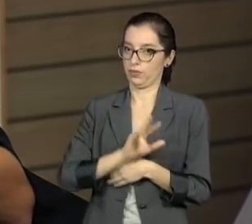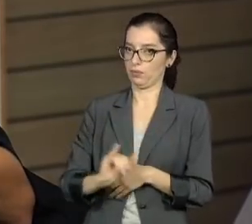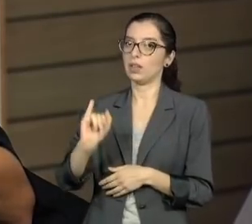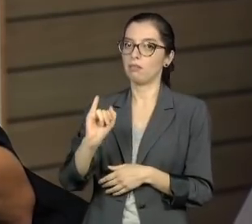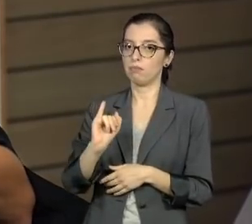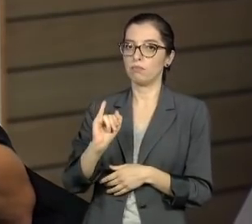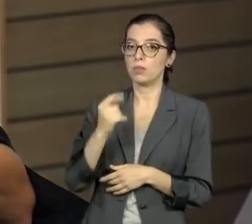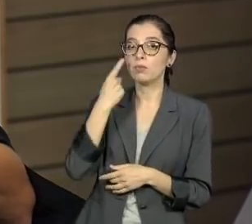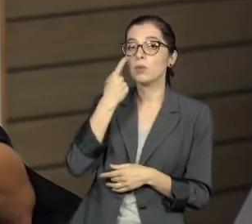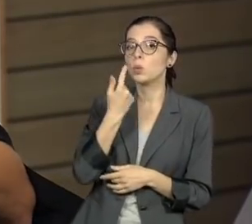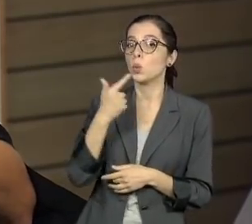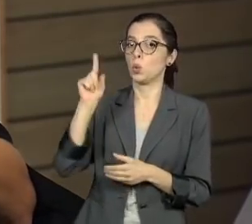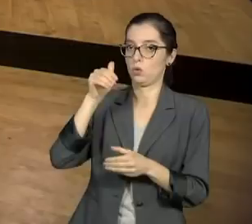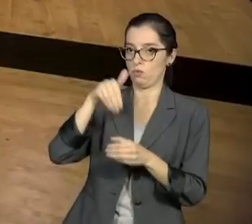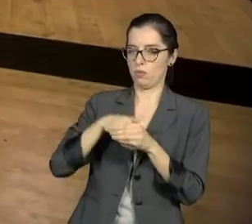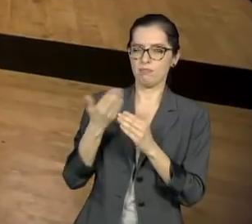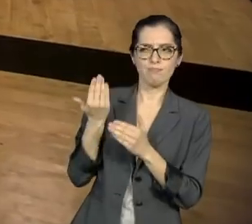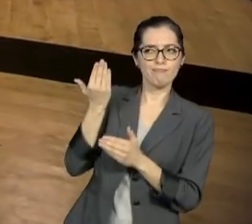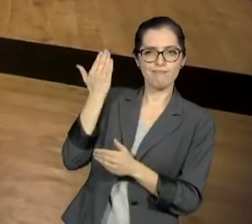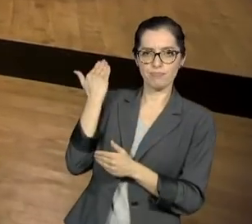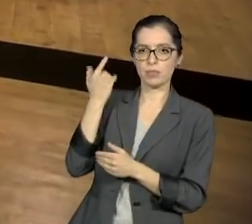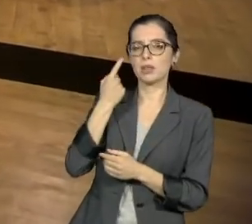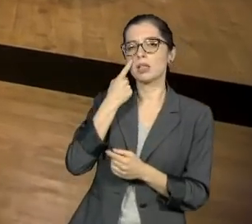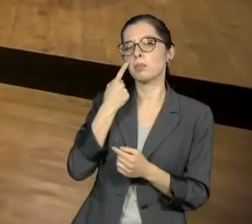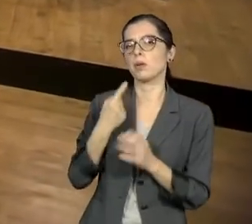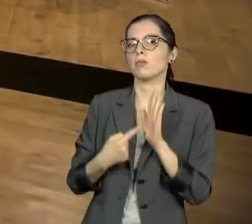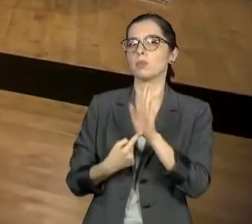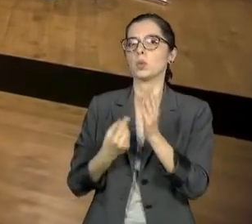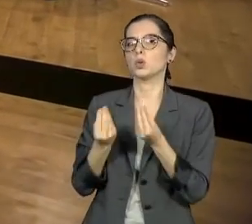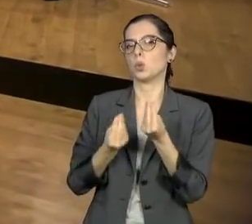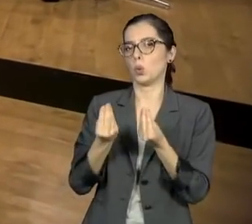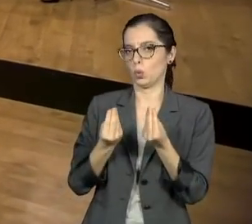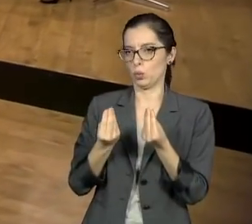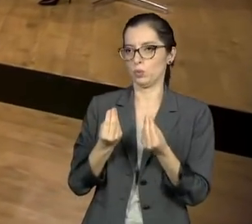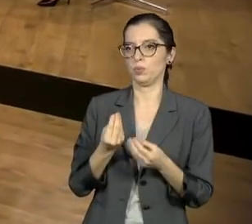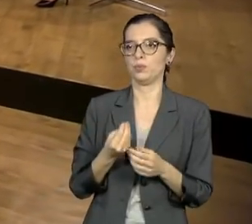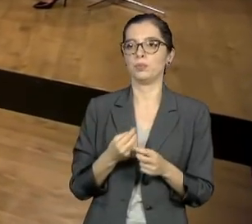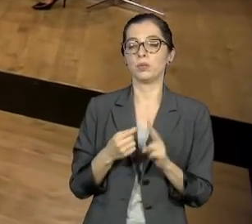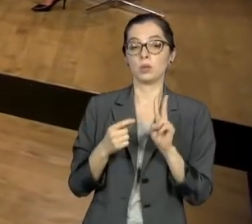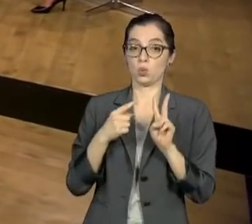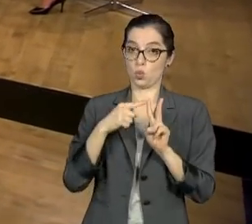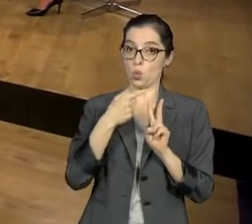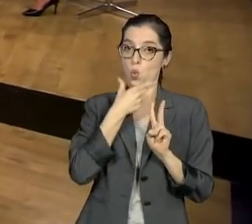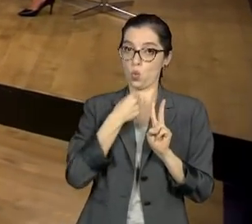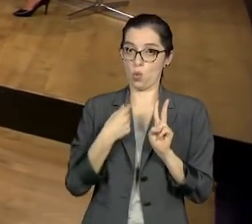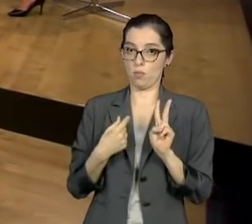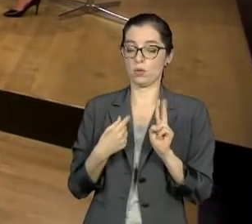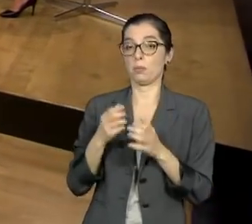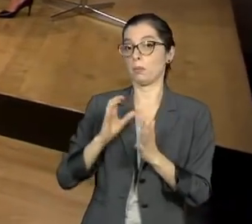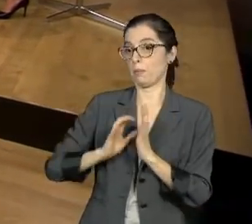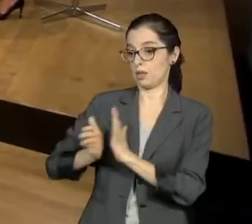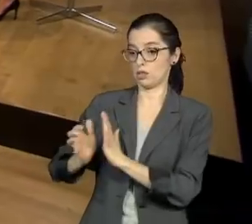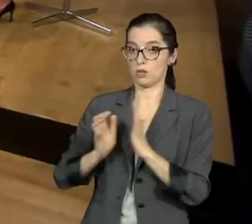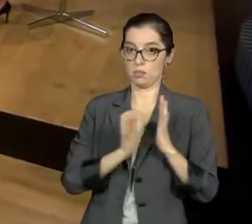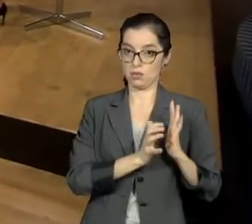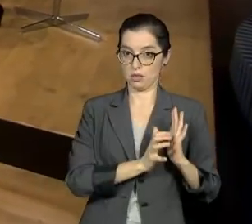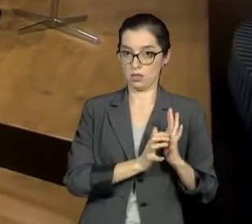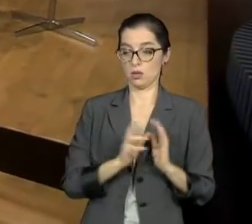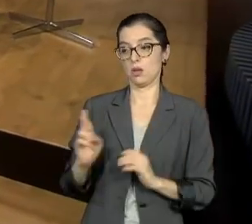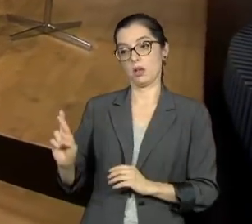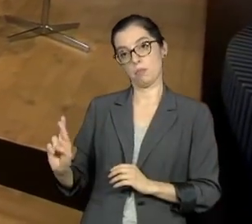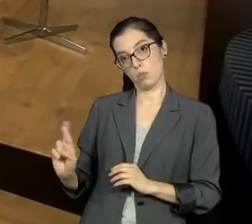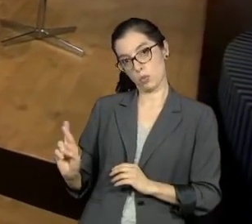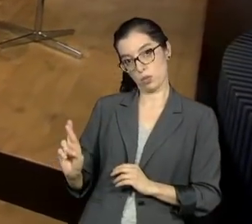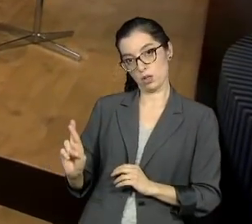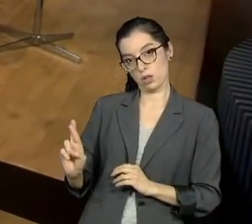que foi apertada, que foi do Nixon com o Kennedy. O Partido Republicano pressionava o Nixon a contestar os resultados,